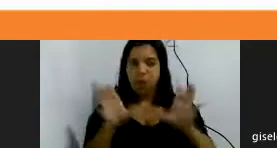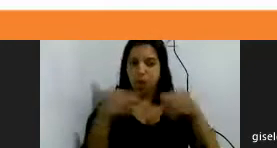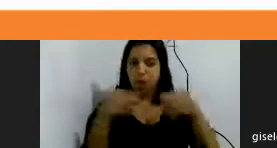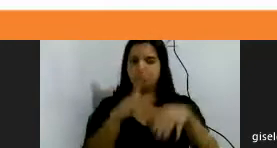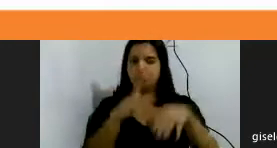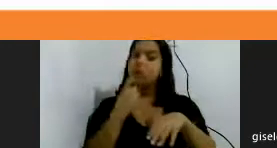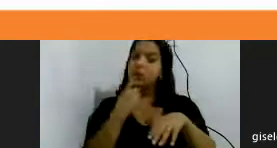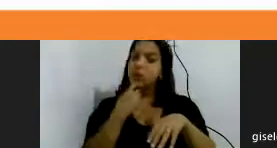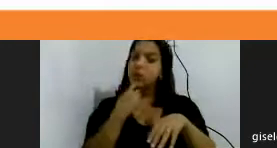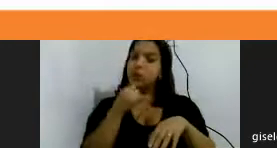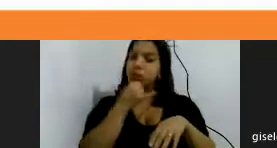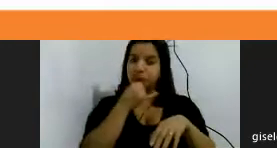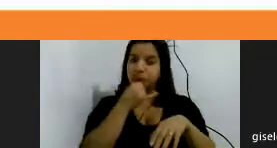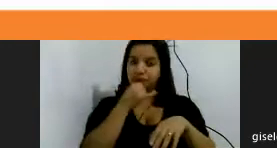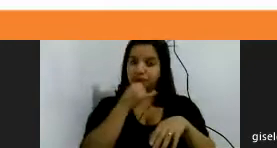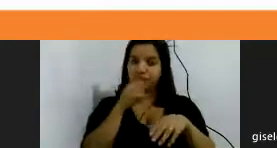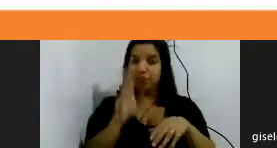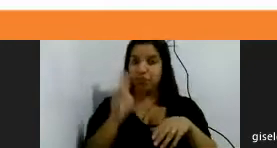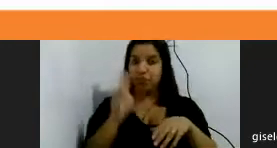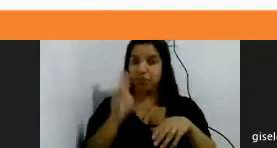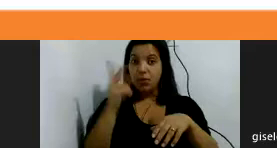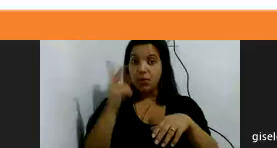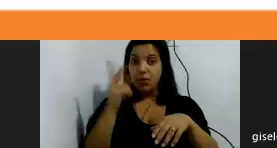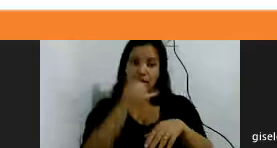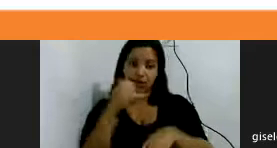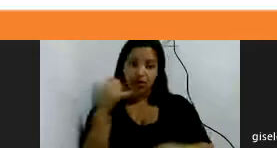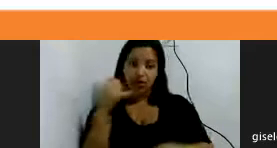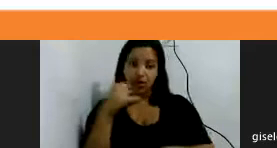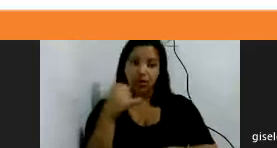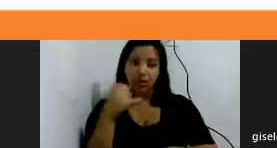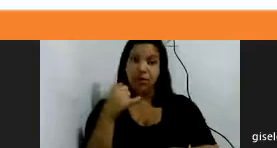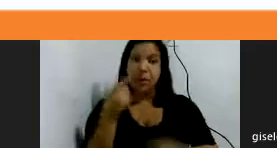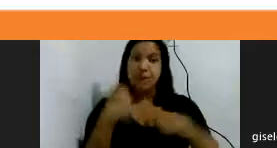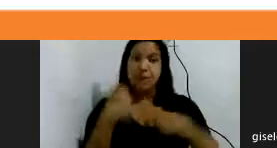laboratório e o RH dá negativo, a gente tem que